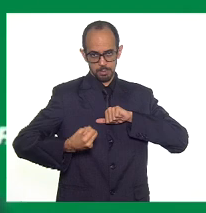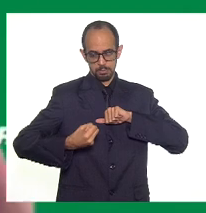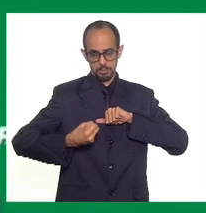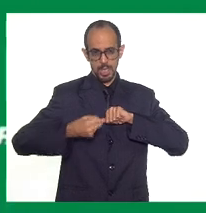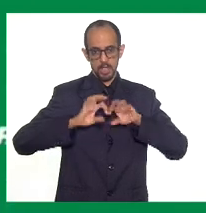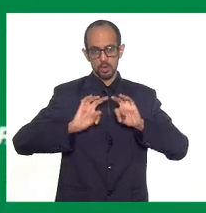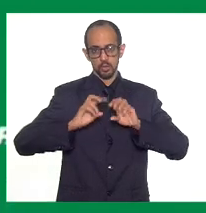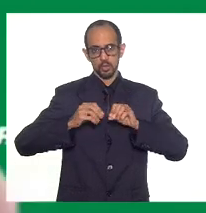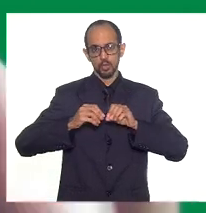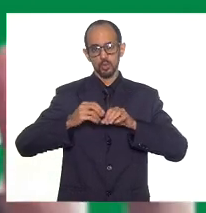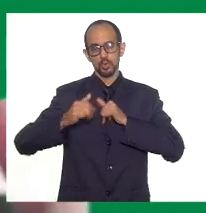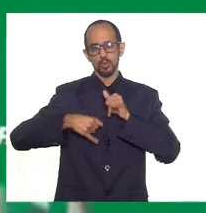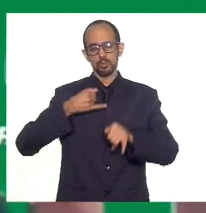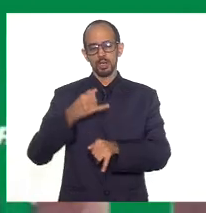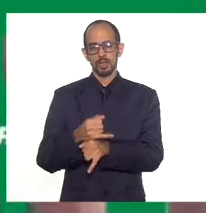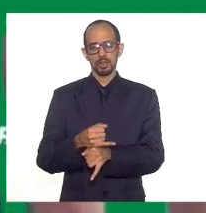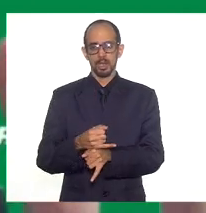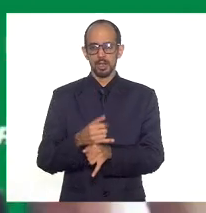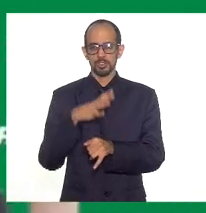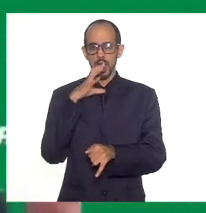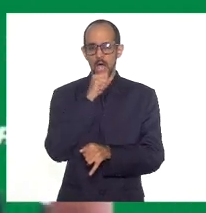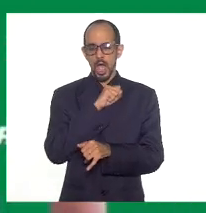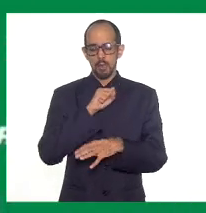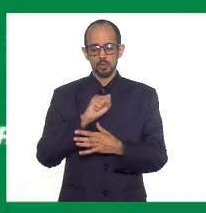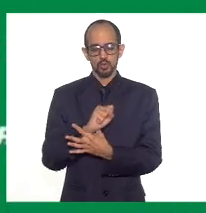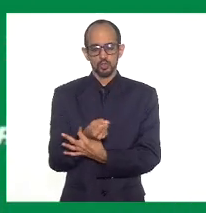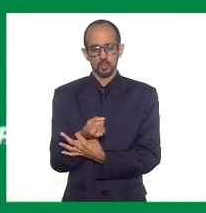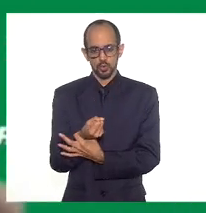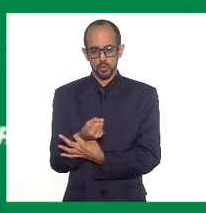digital, 100% online, rápido, segura, e eles